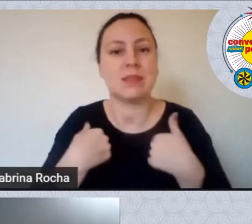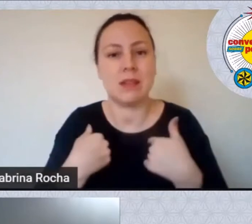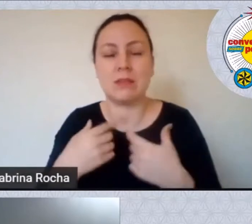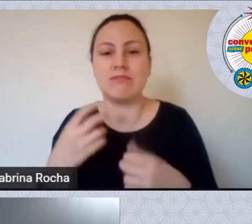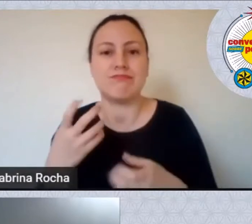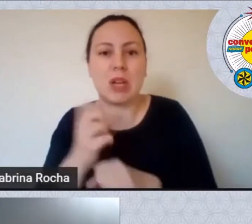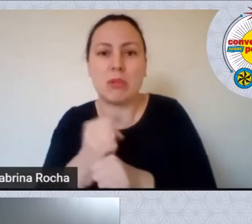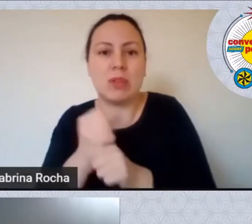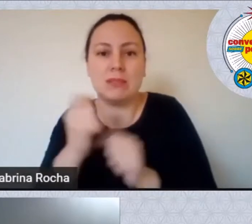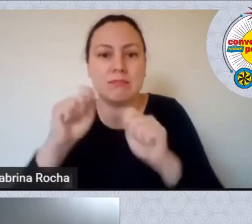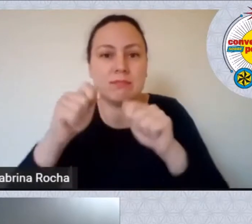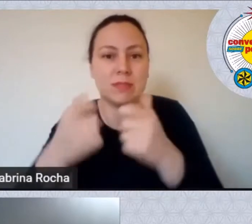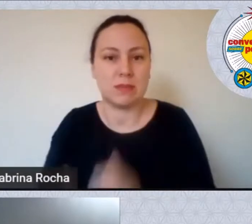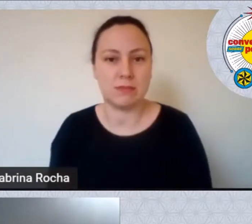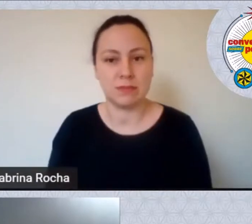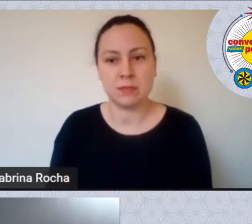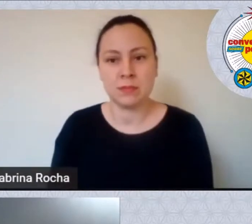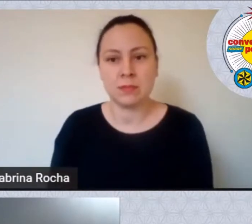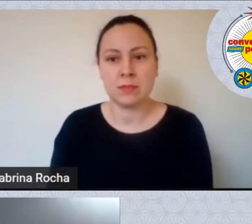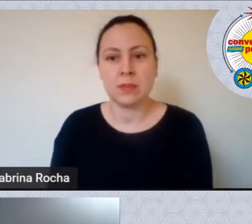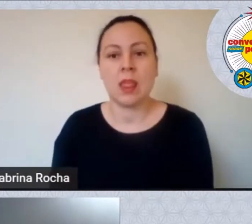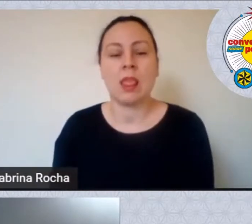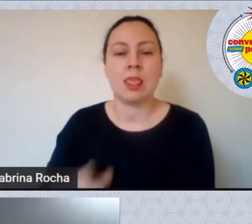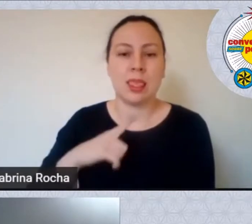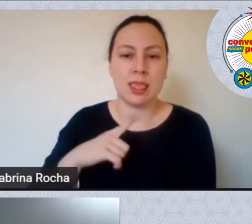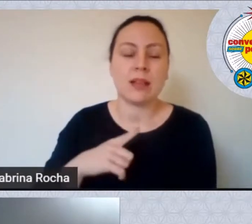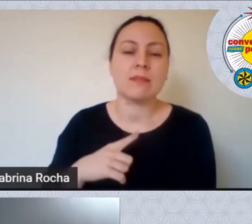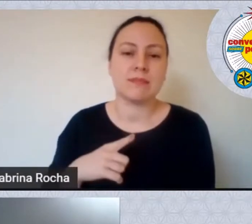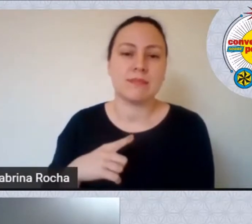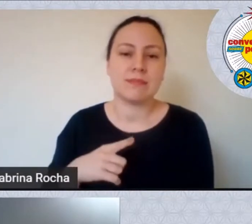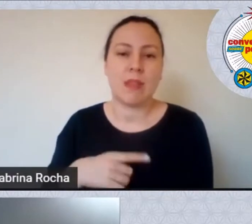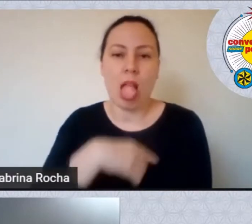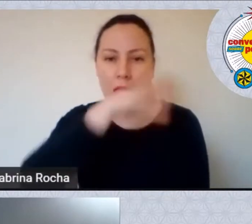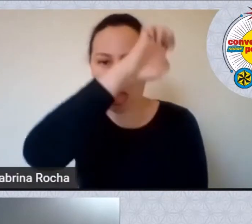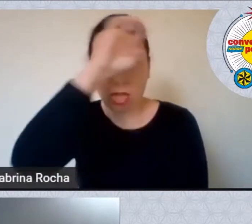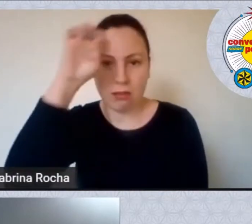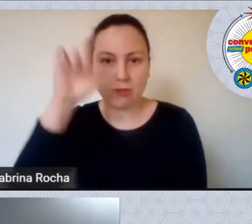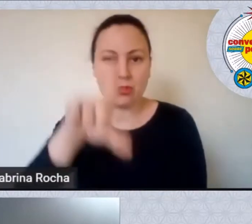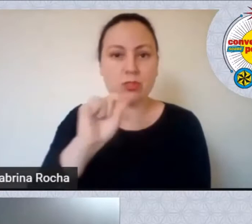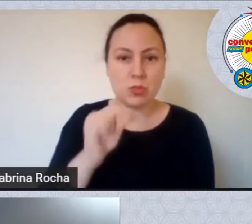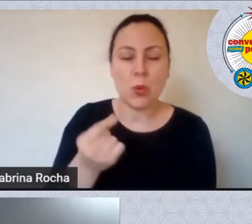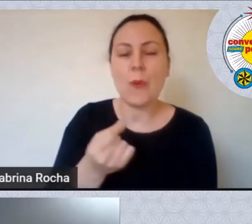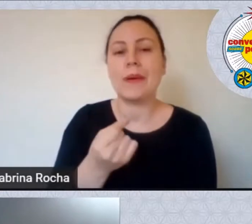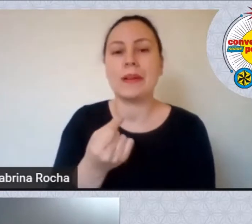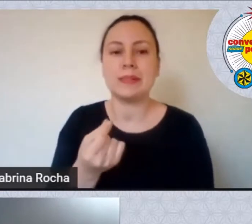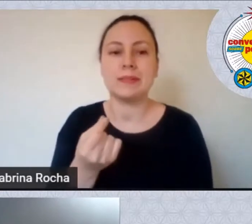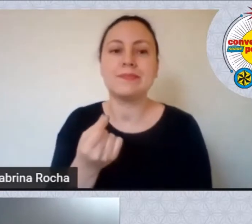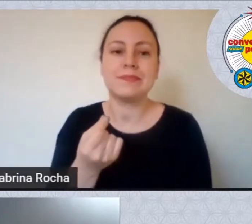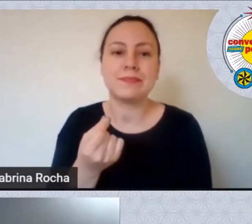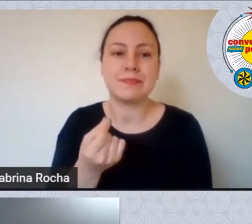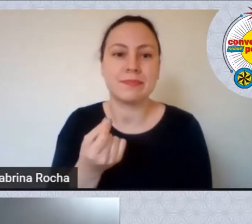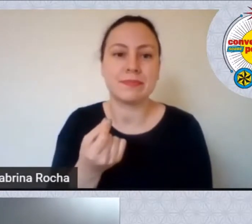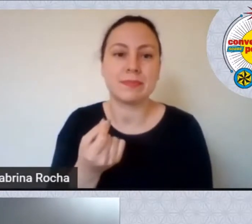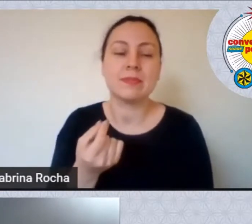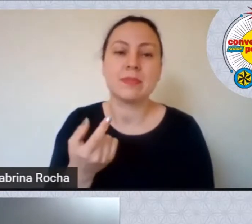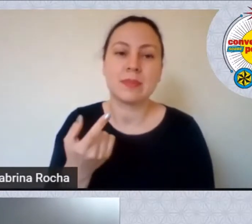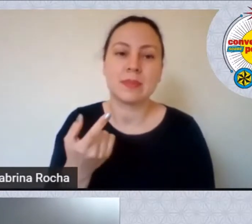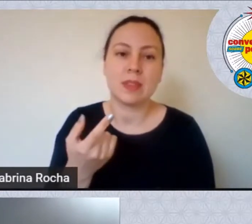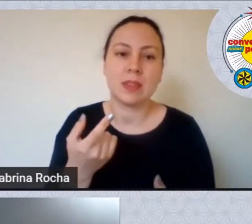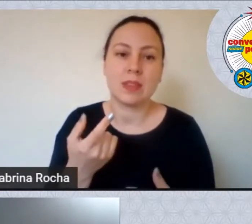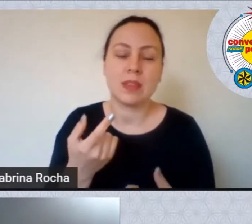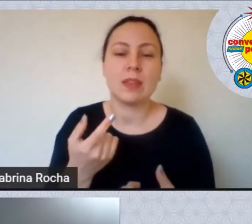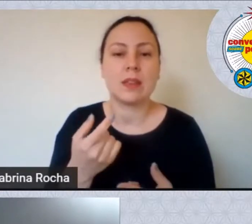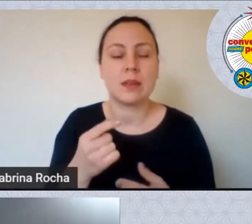que cabem a todos nós, diante da vida, de maneira geral, e de situações, digamos, dramáticas como essa que a gente